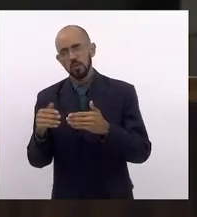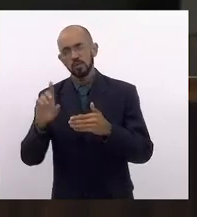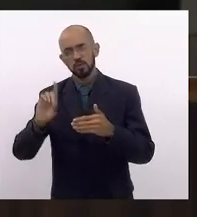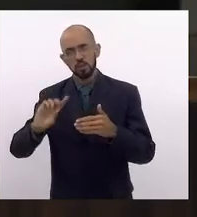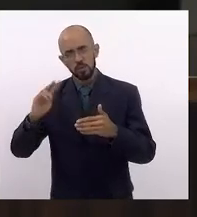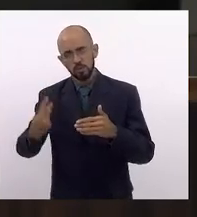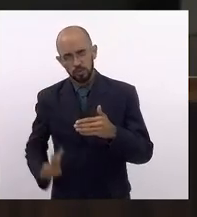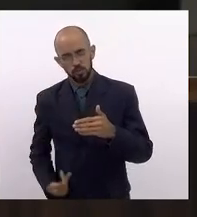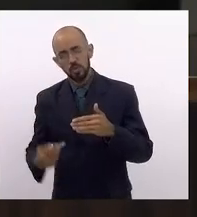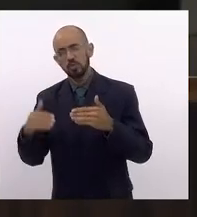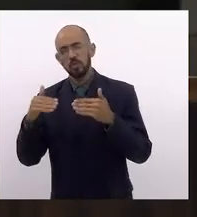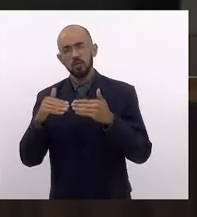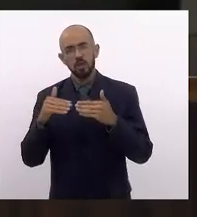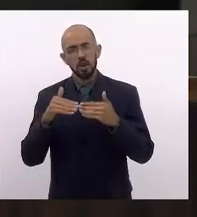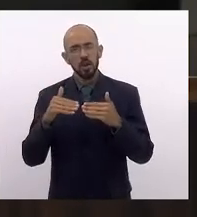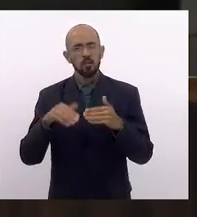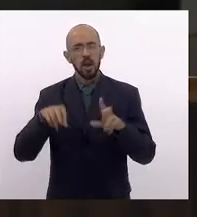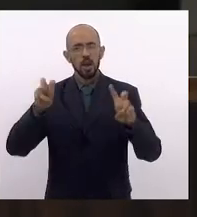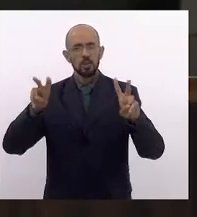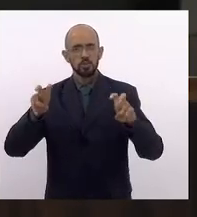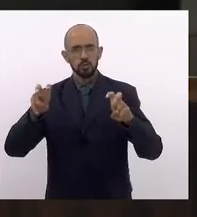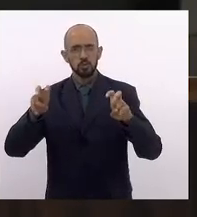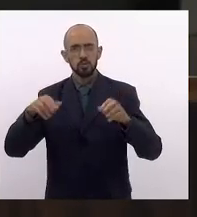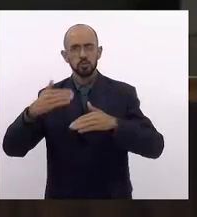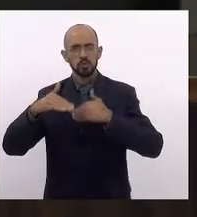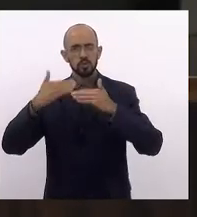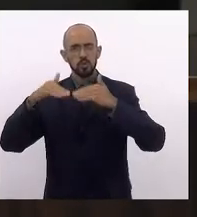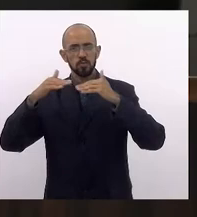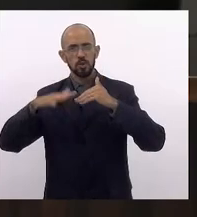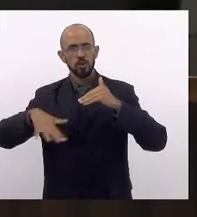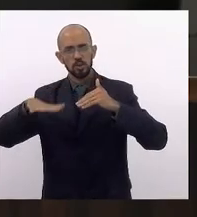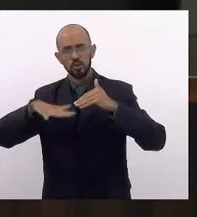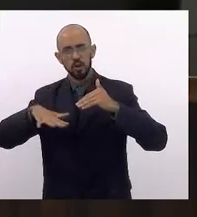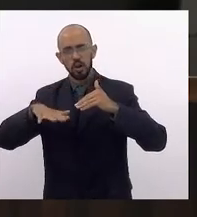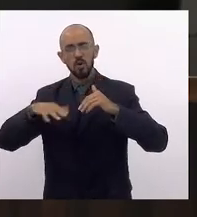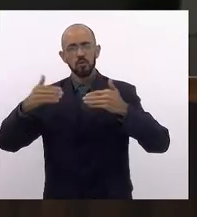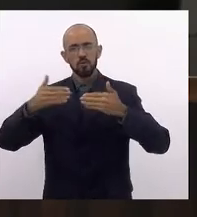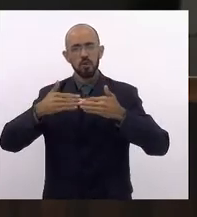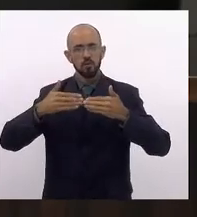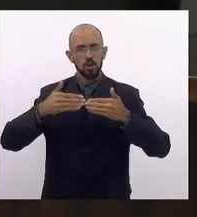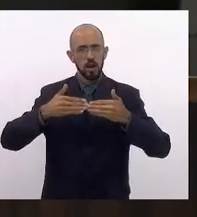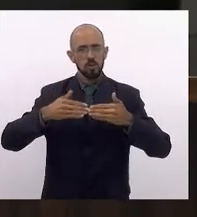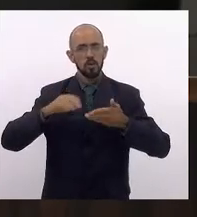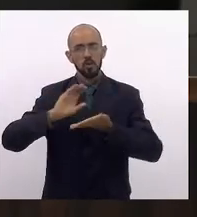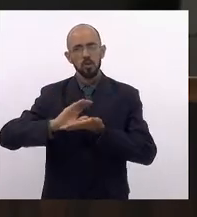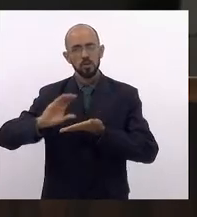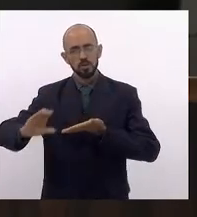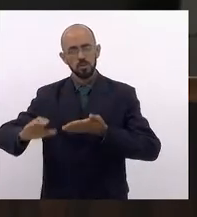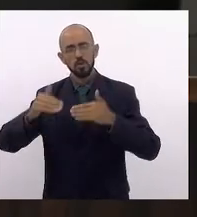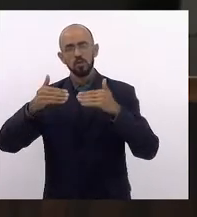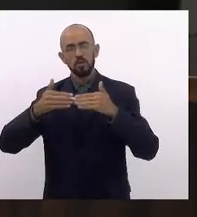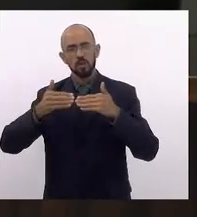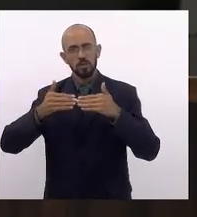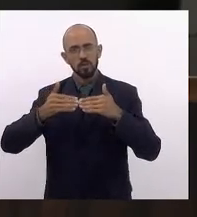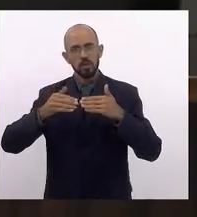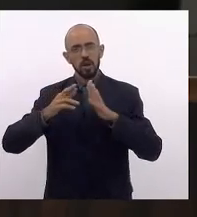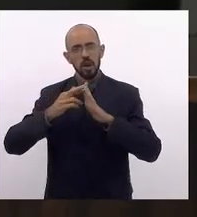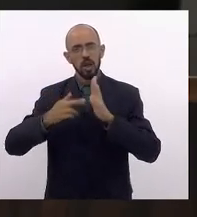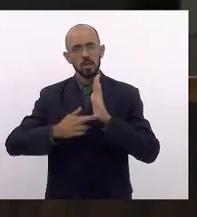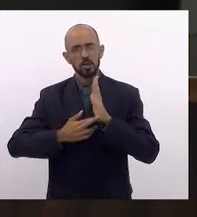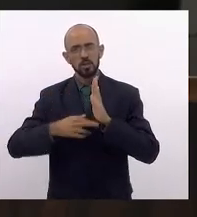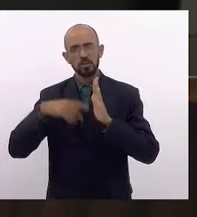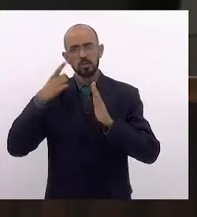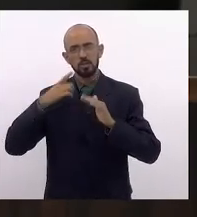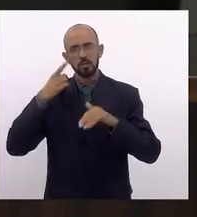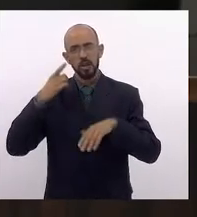e cidadania favorável se assuntos municipais movimento Regional favorável e de orçamento Finanças fiscalização financeira e controle favorável ela tô detectada